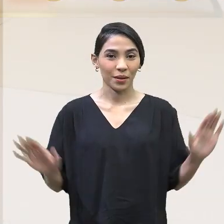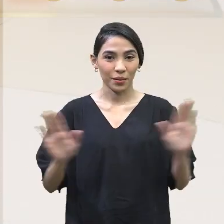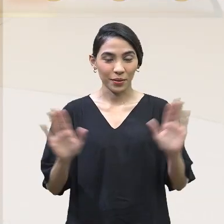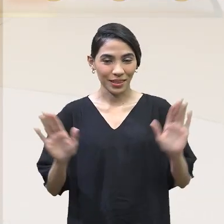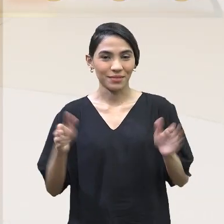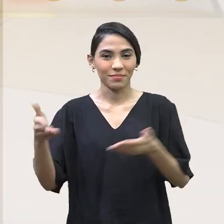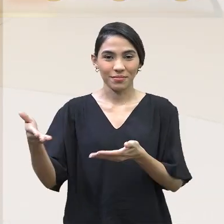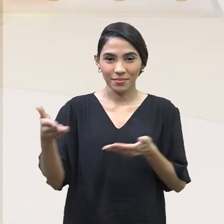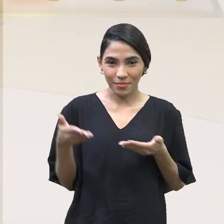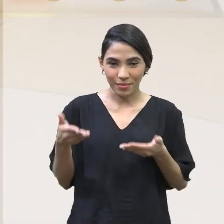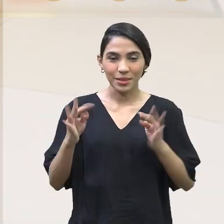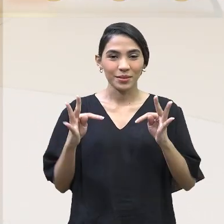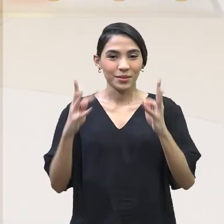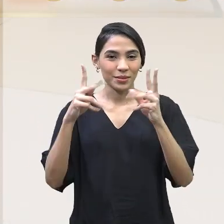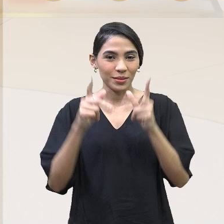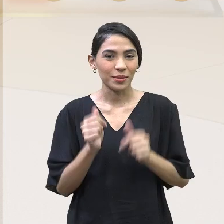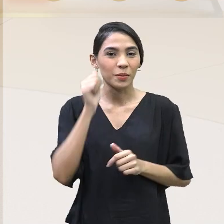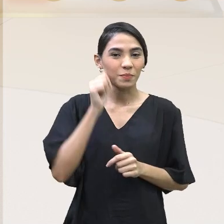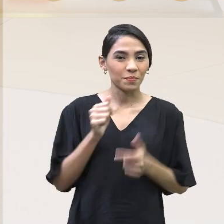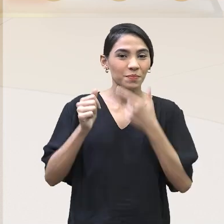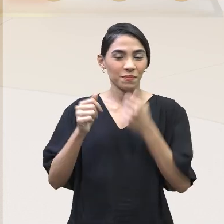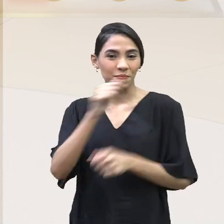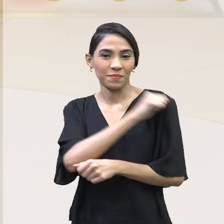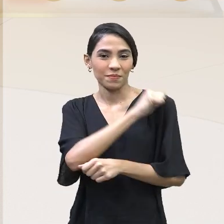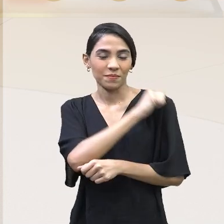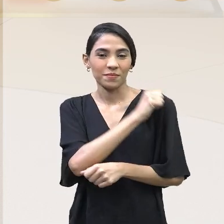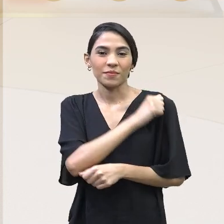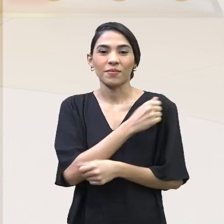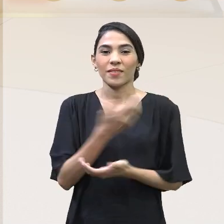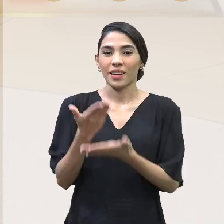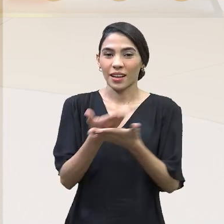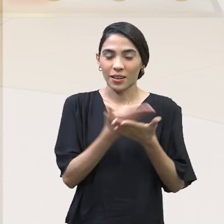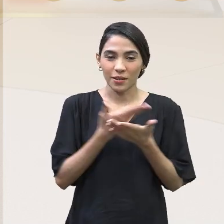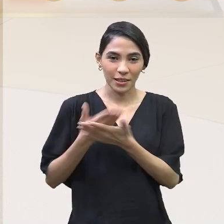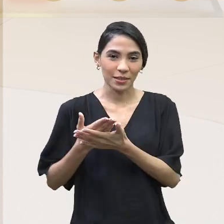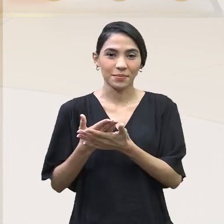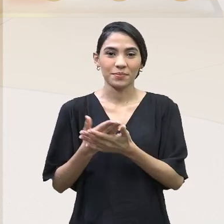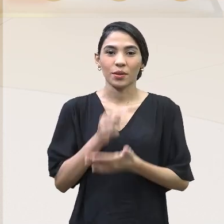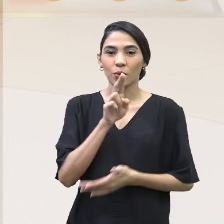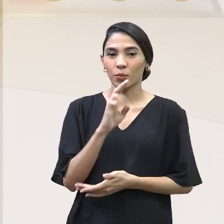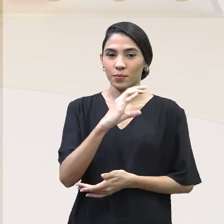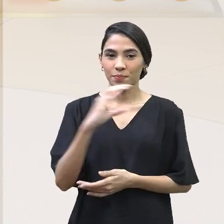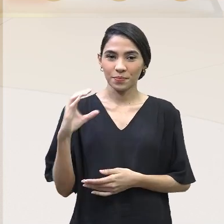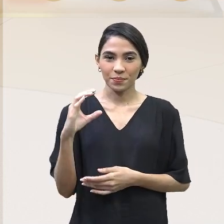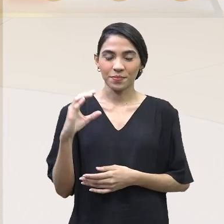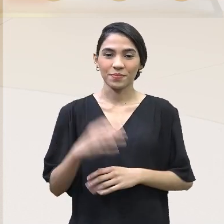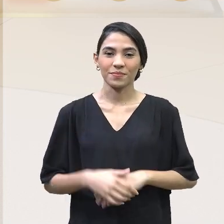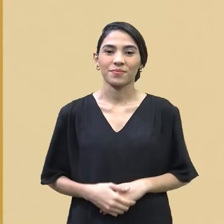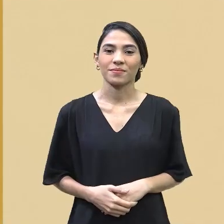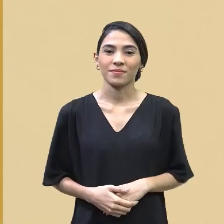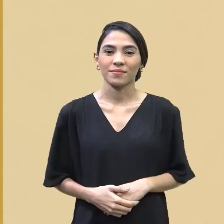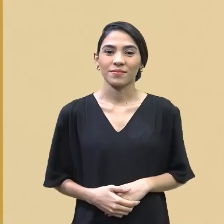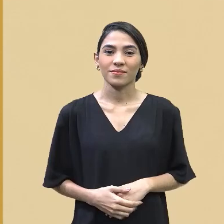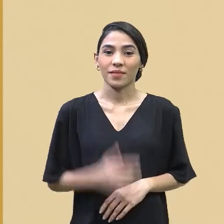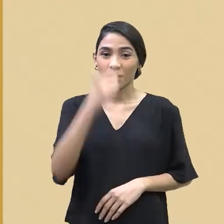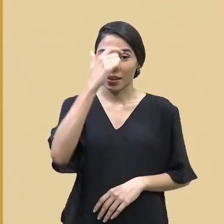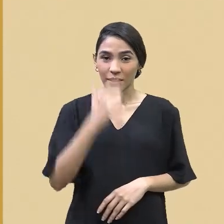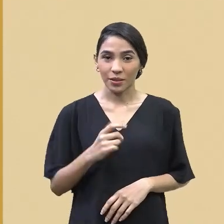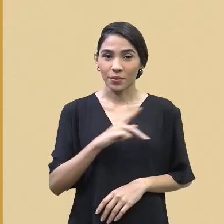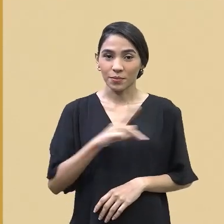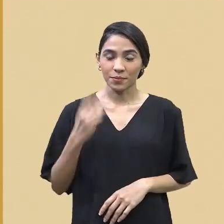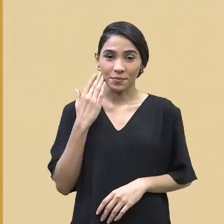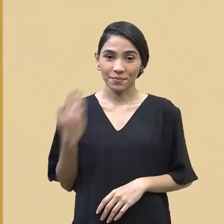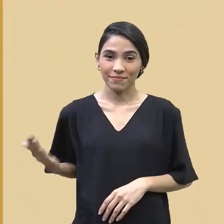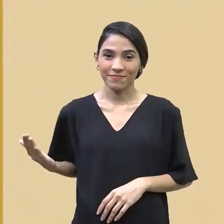Olá, sejam bem-vindos todos e todas para mais uma aula do nosso Projetos Integradores. Eu sou o